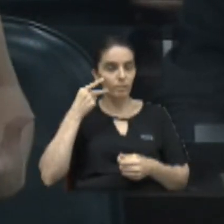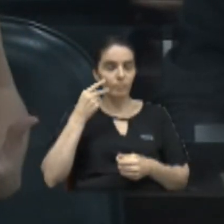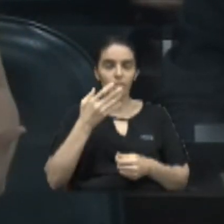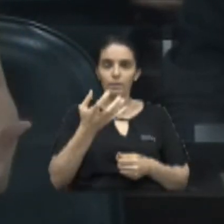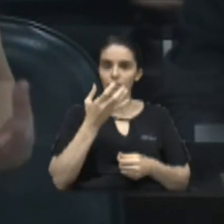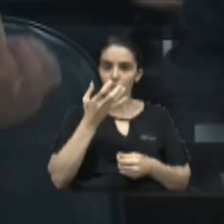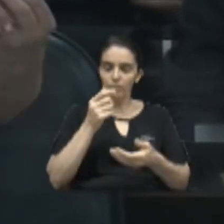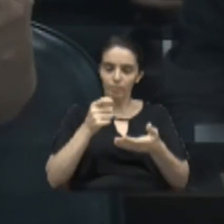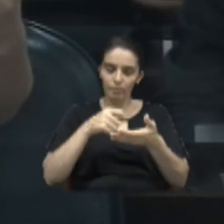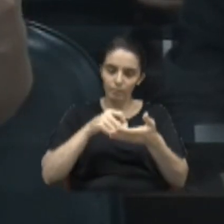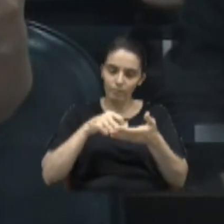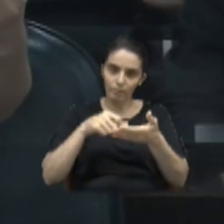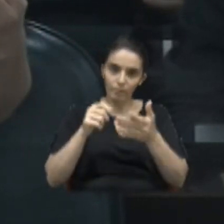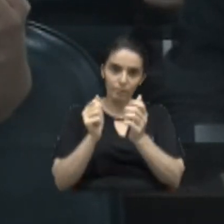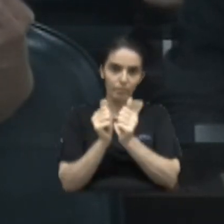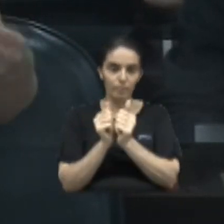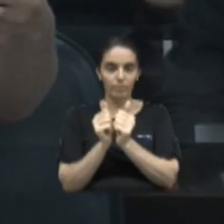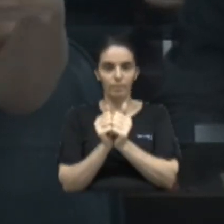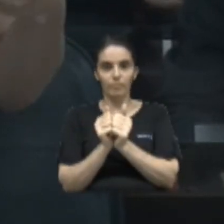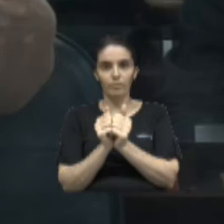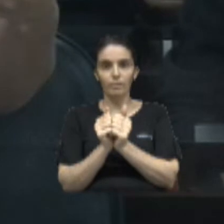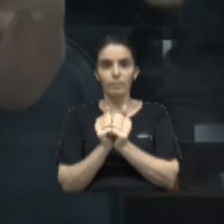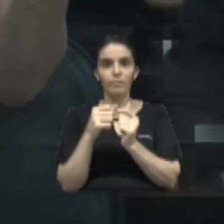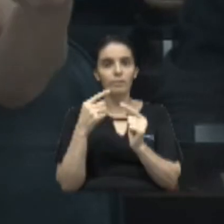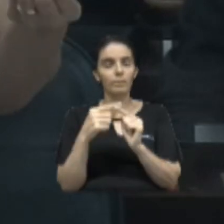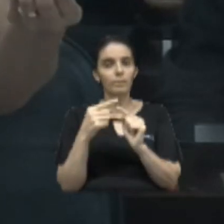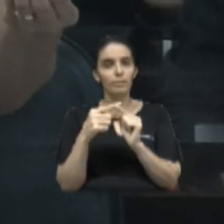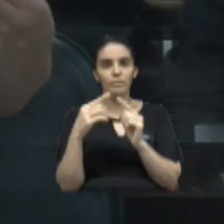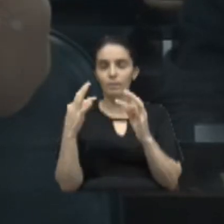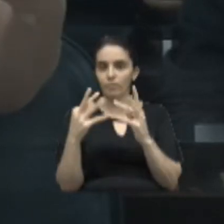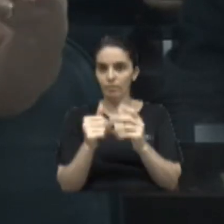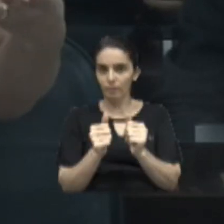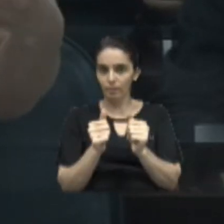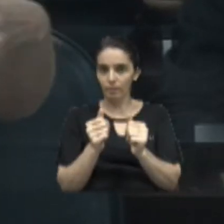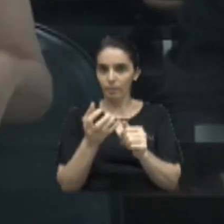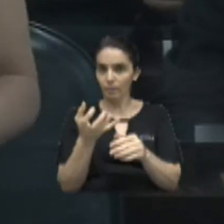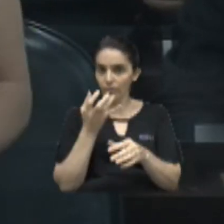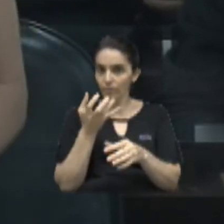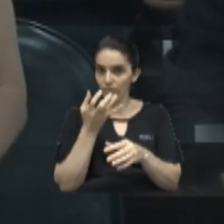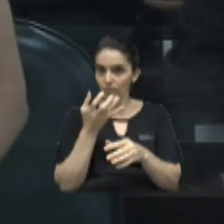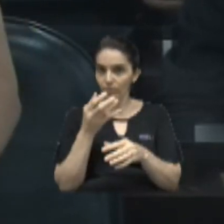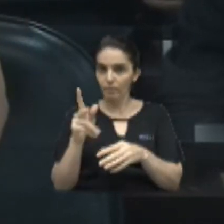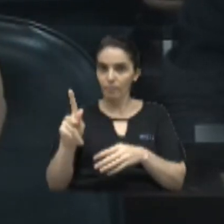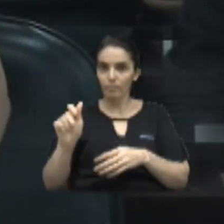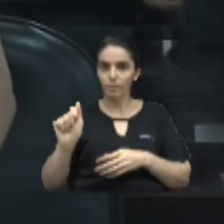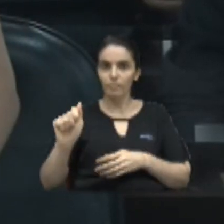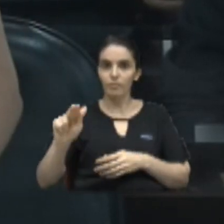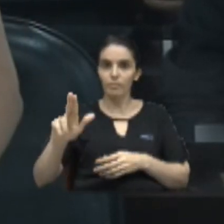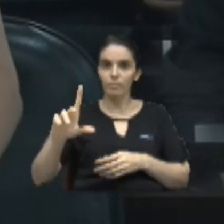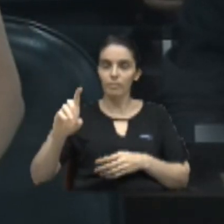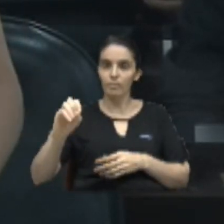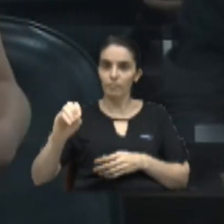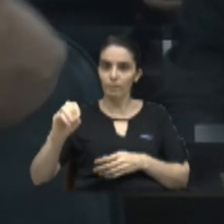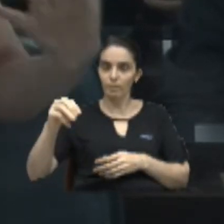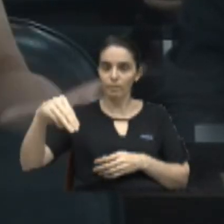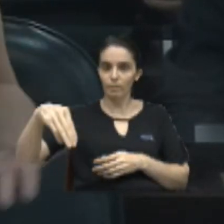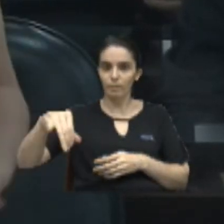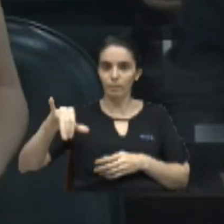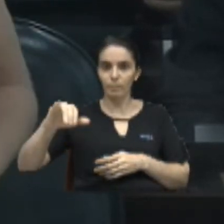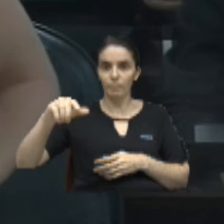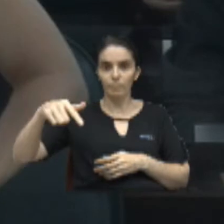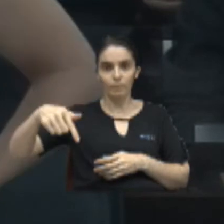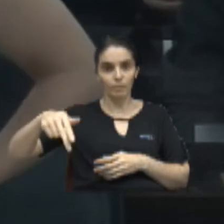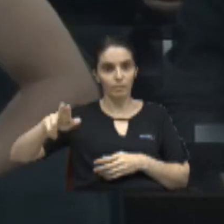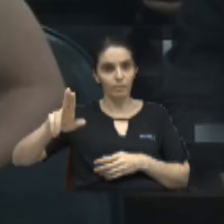questão de assinar, porque todos querem ter uma lembrança positiva do senhor Paulo Micheletti. Antes de passar